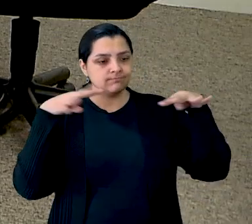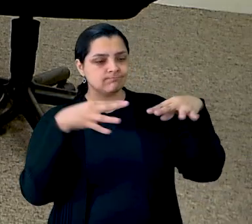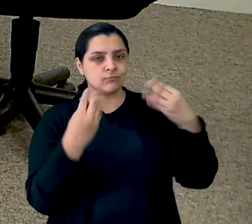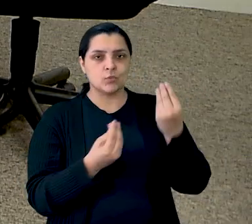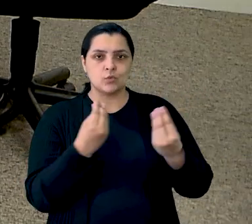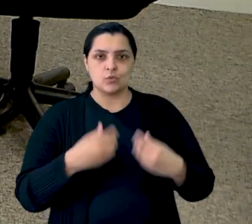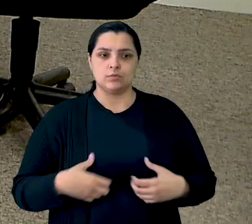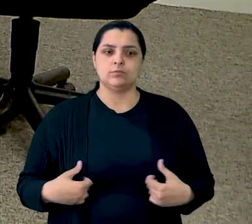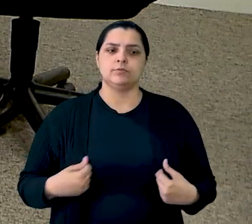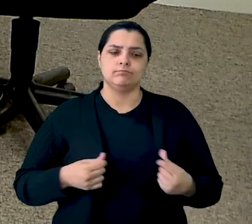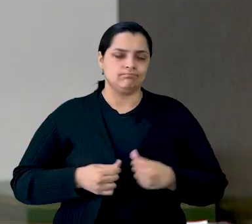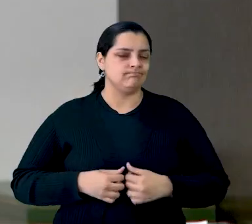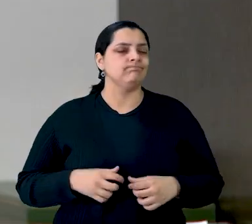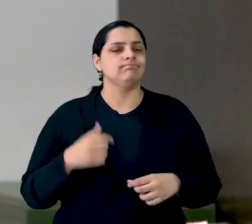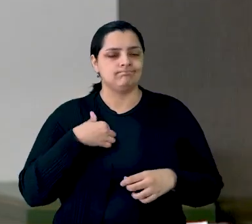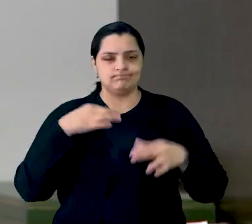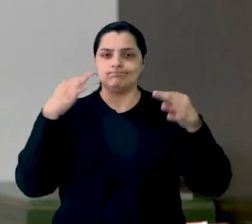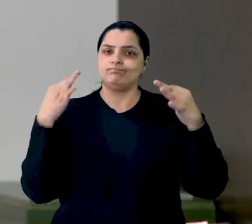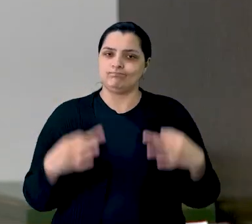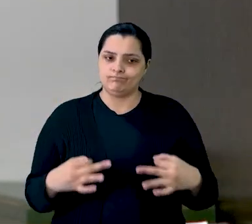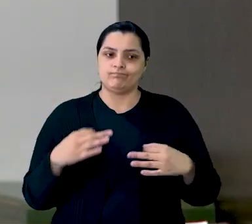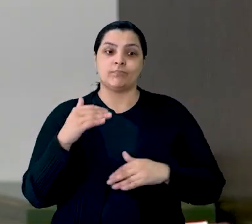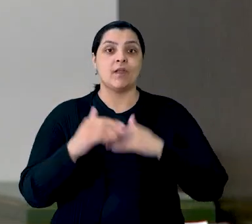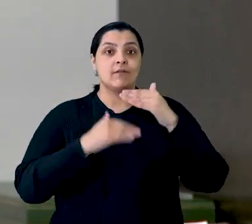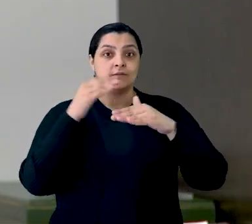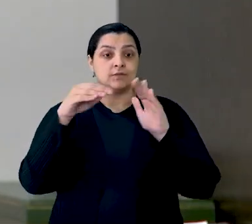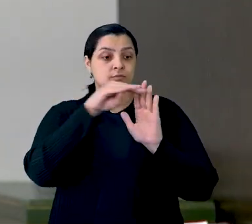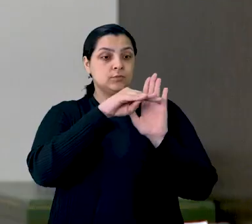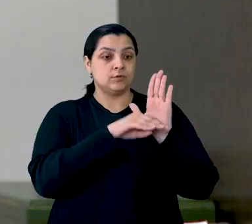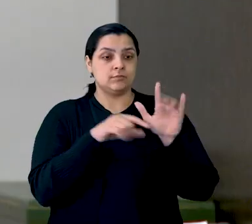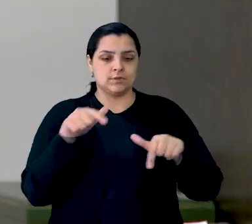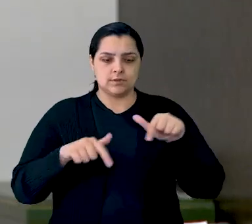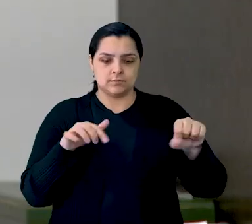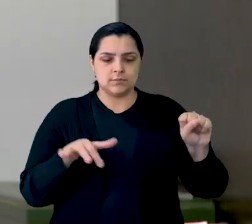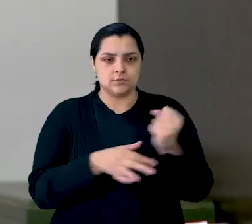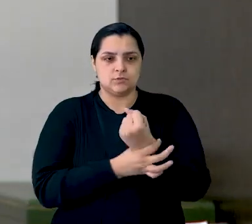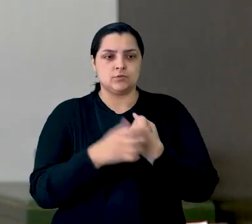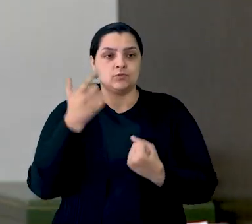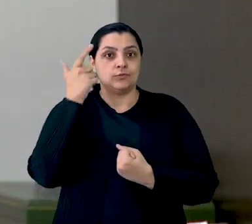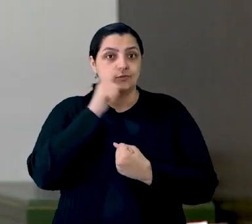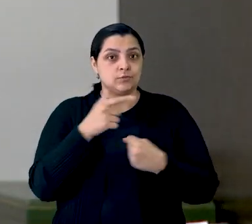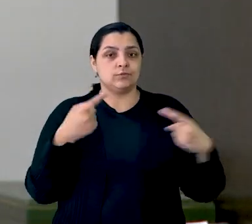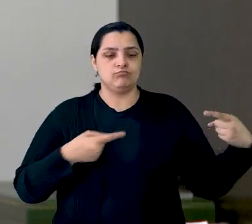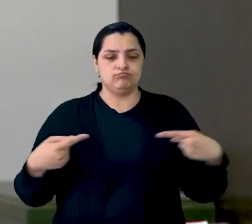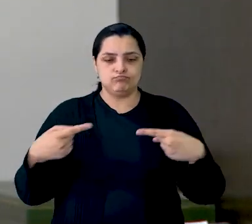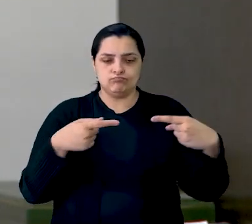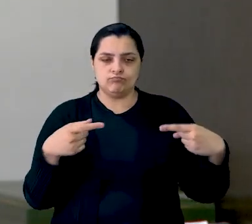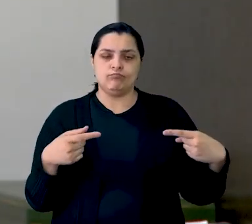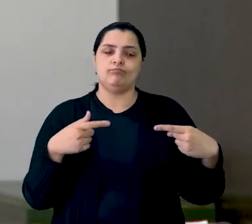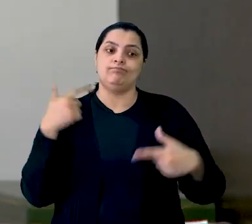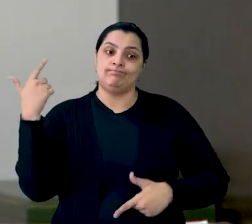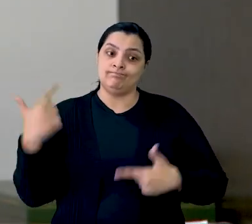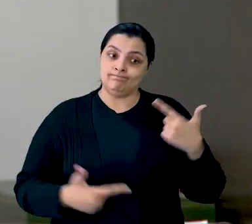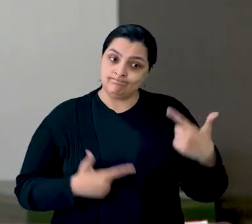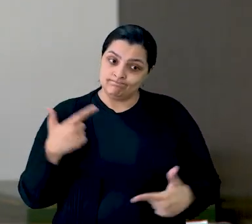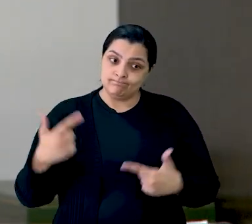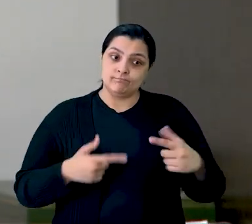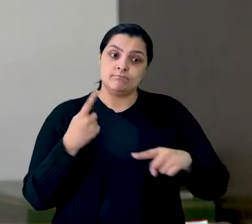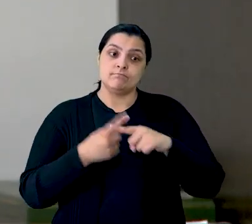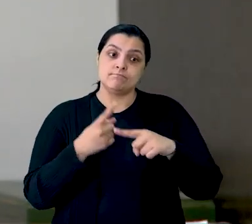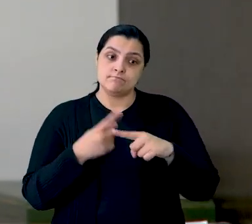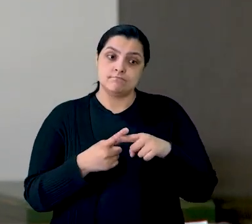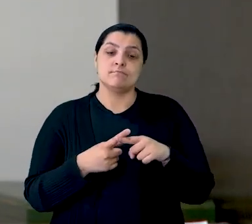justiça sobre o tema? Não tenho dúvida nenhuma. Foi um grande avanço, acho que o programa Trabalho Seguro conseguiu fazer esse debate. Foi